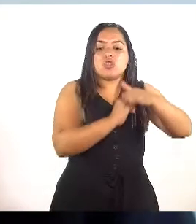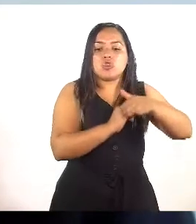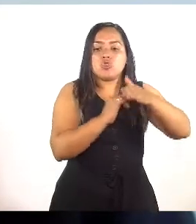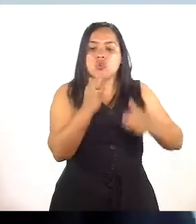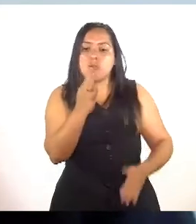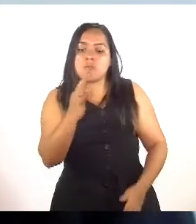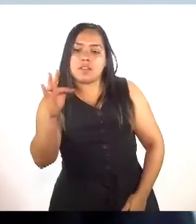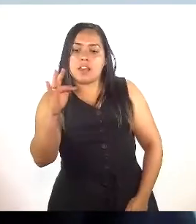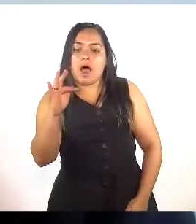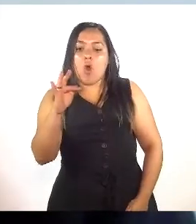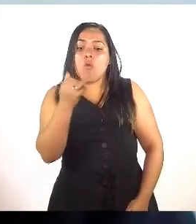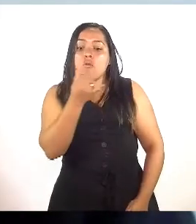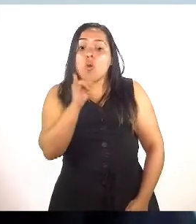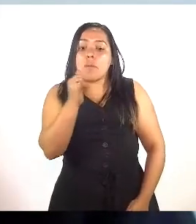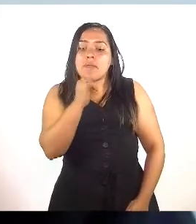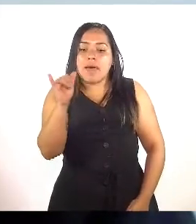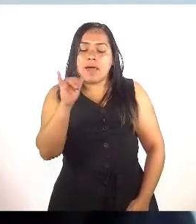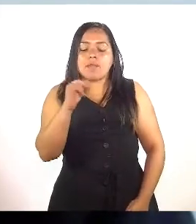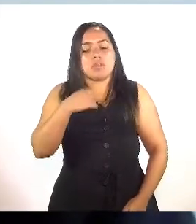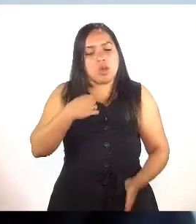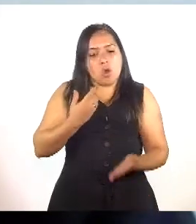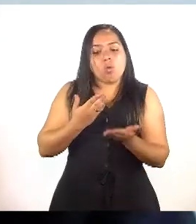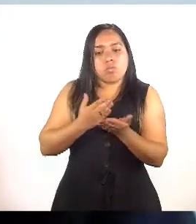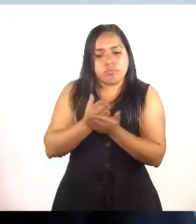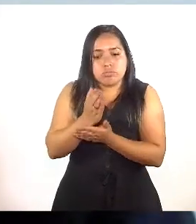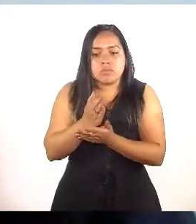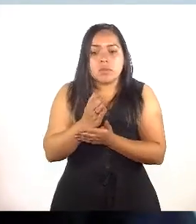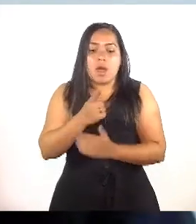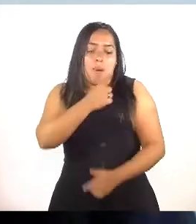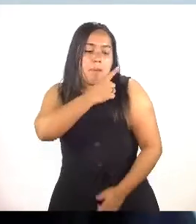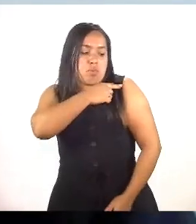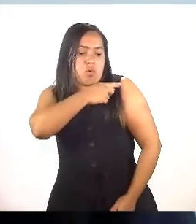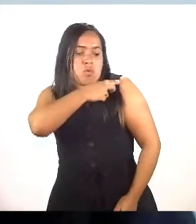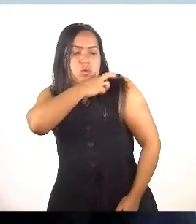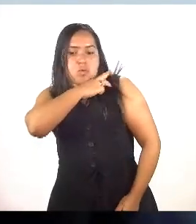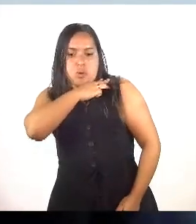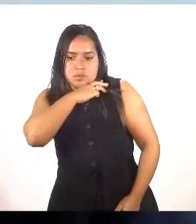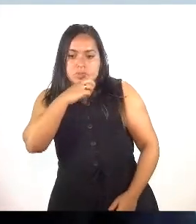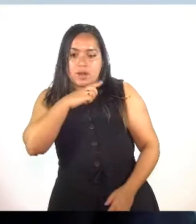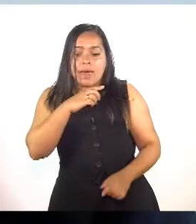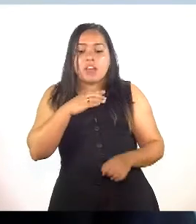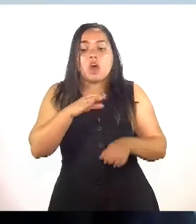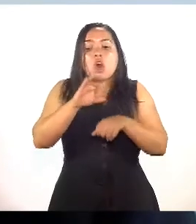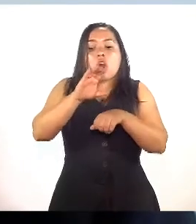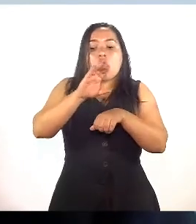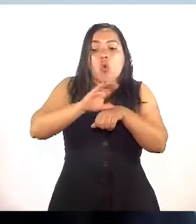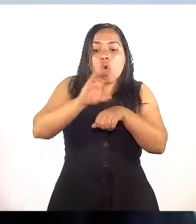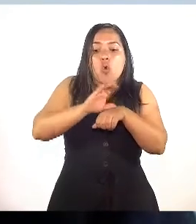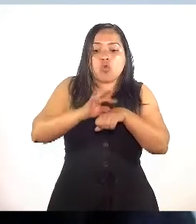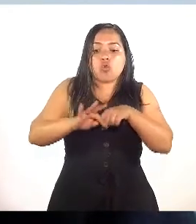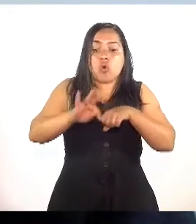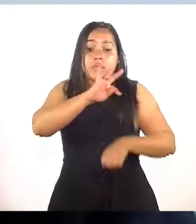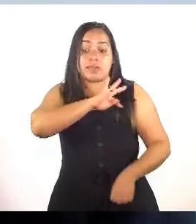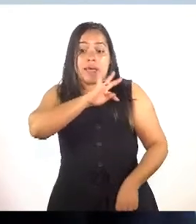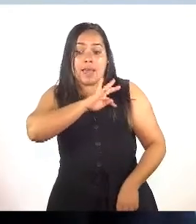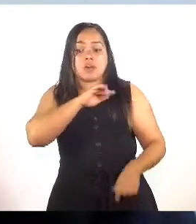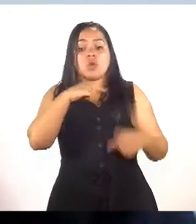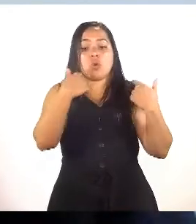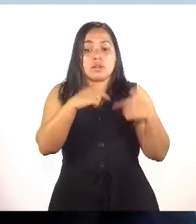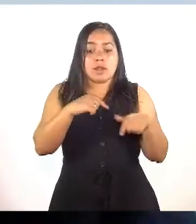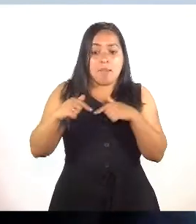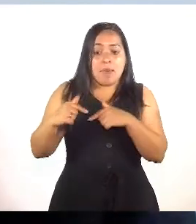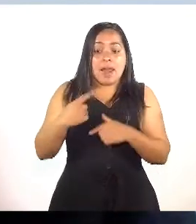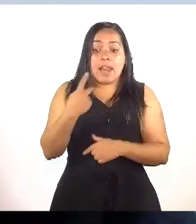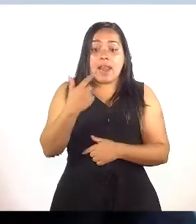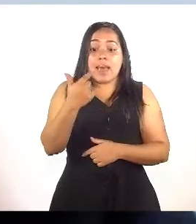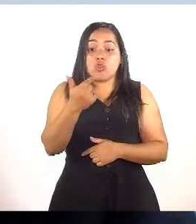trabalhar na área de petróleo e gás, com manutenção de plantas, na Bacia de Campos, no qual eu trabalhei por 12 anos,